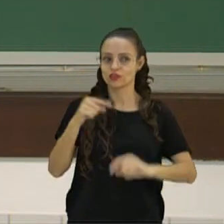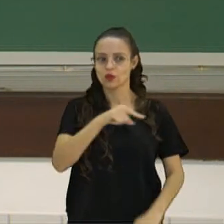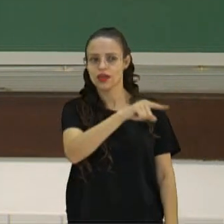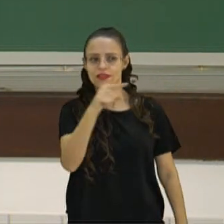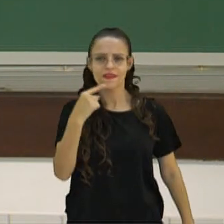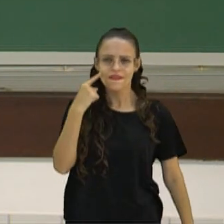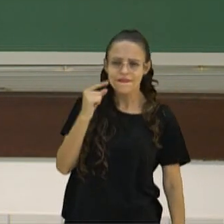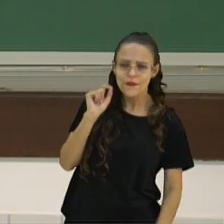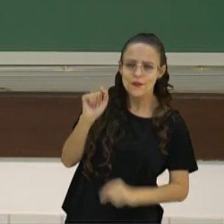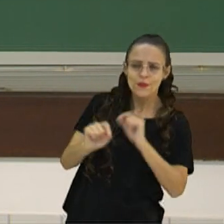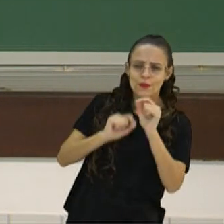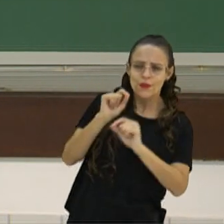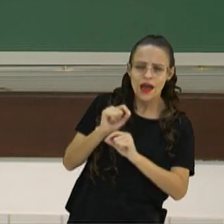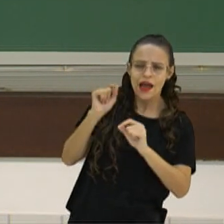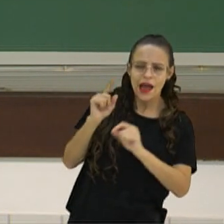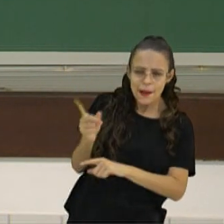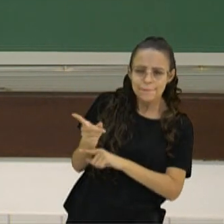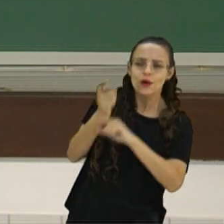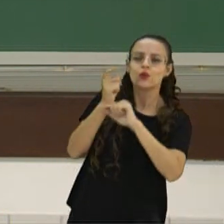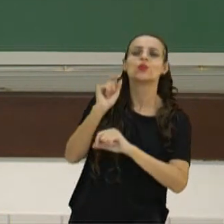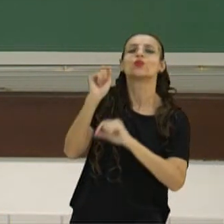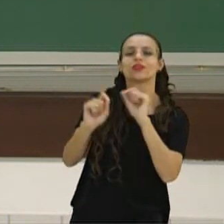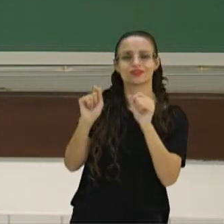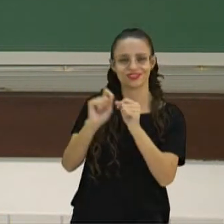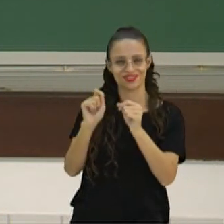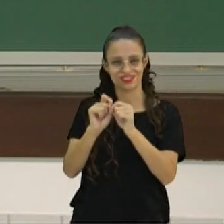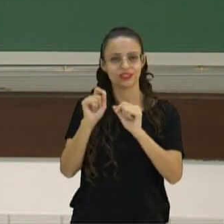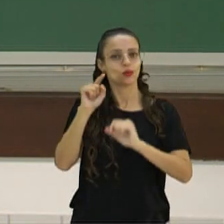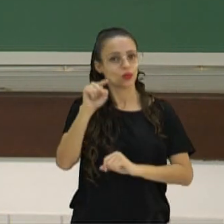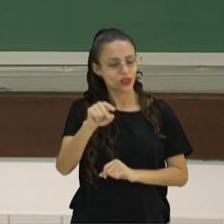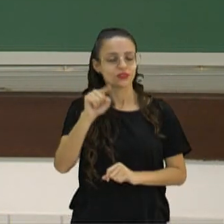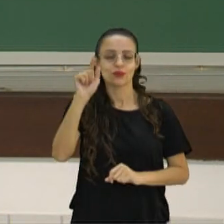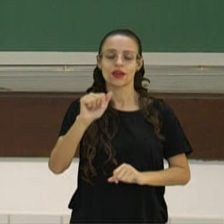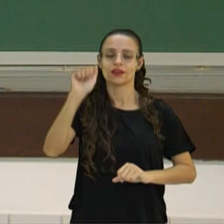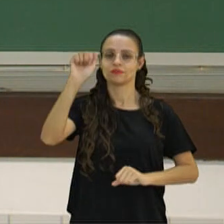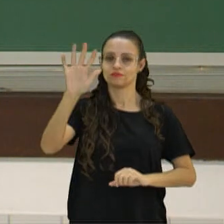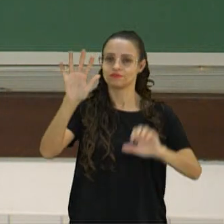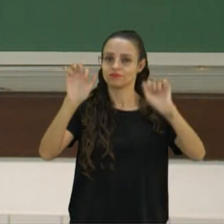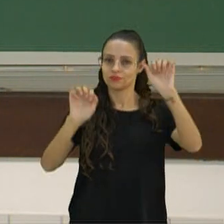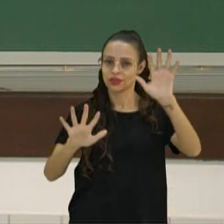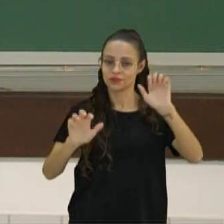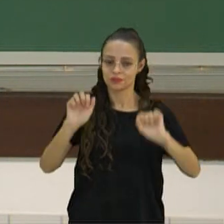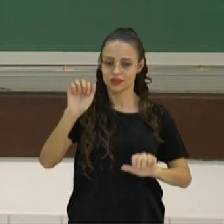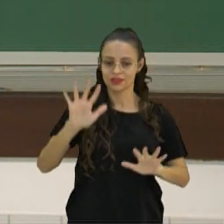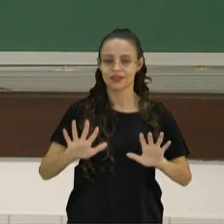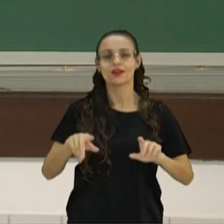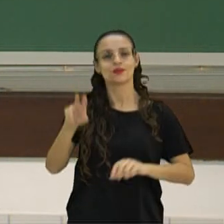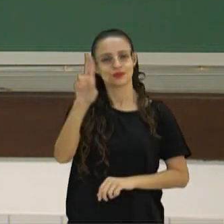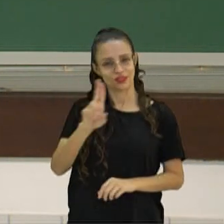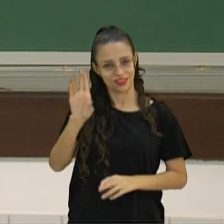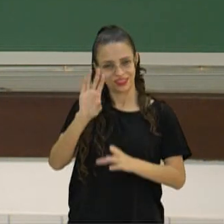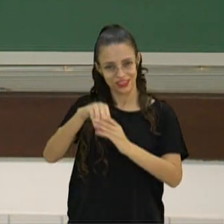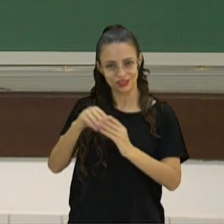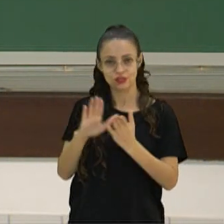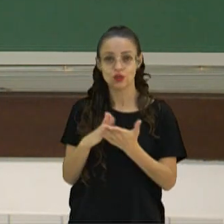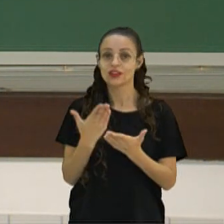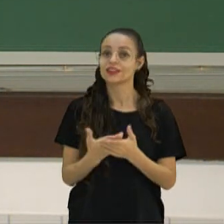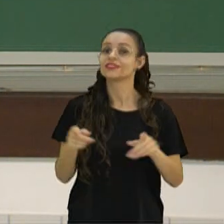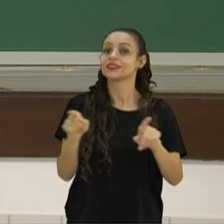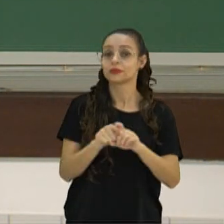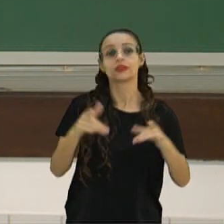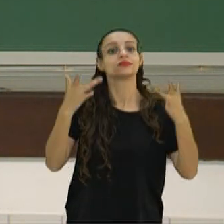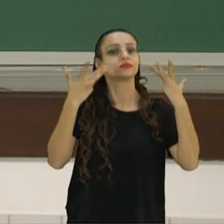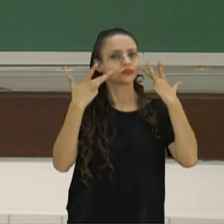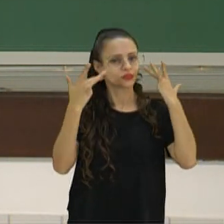adivinhar o que você estava representando, né? Isso daí entra também na mímica, né? É utilizado na escola, muito utilizado dentro do